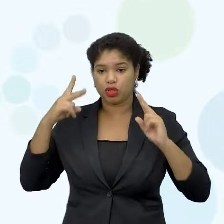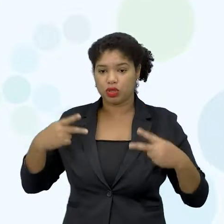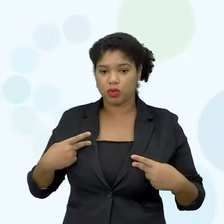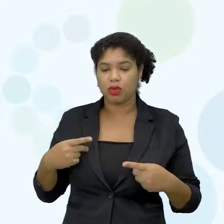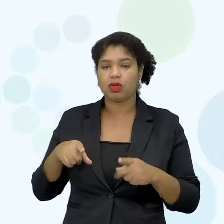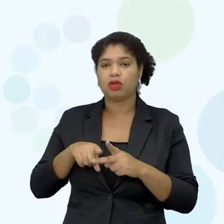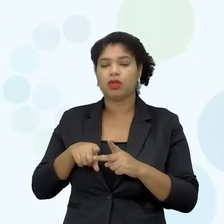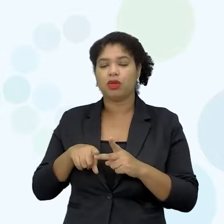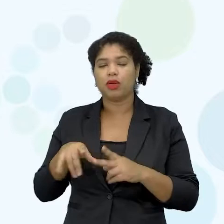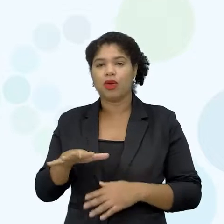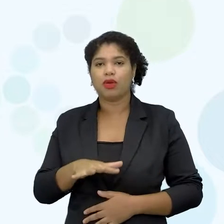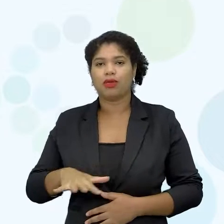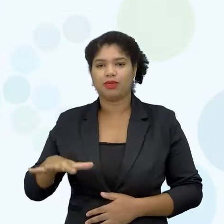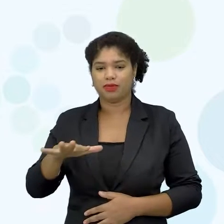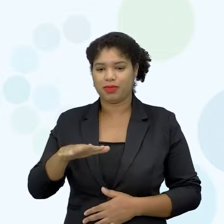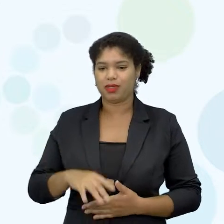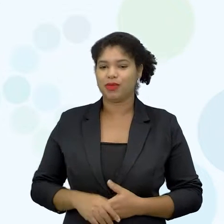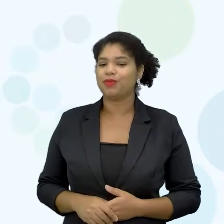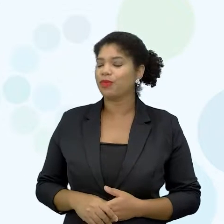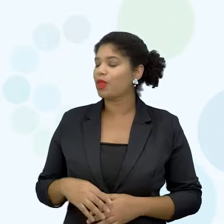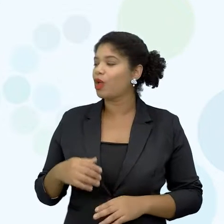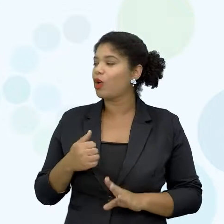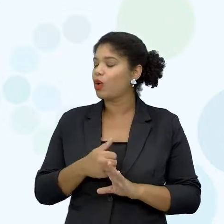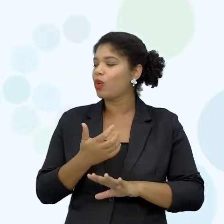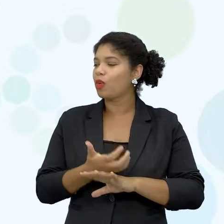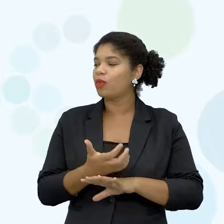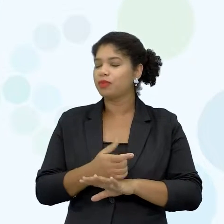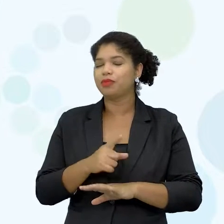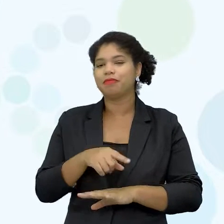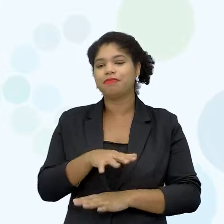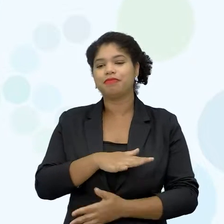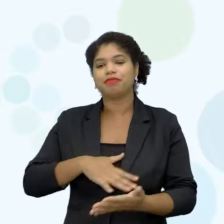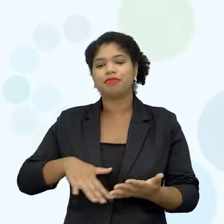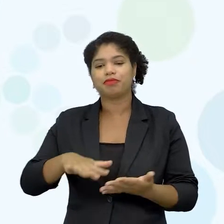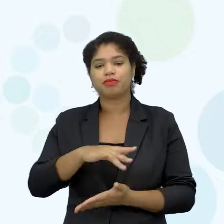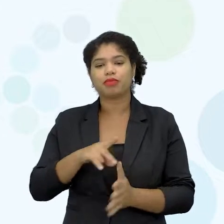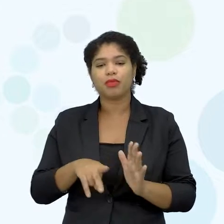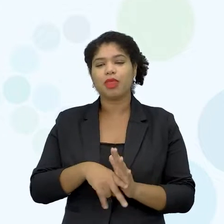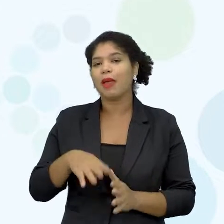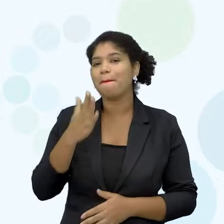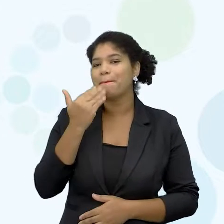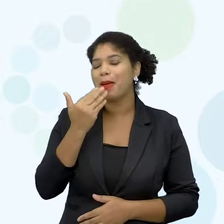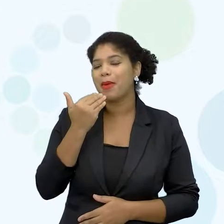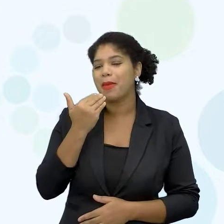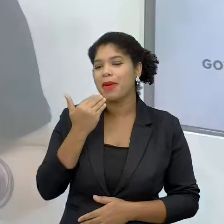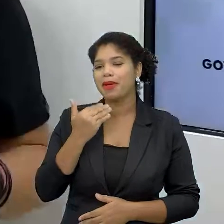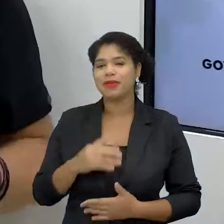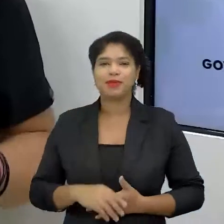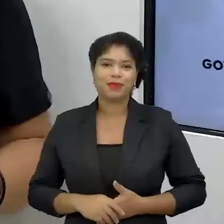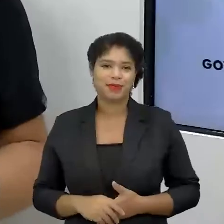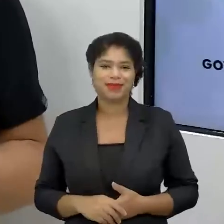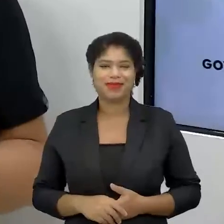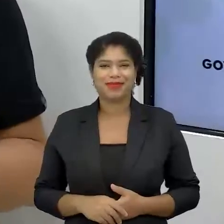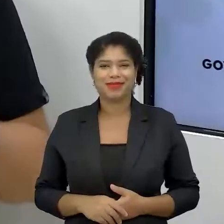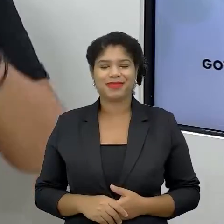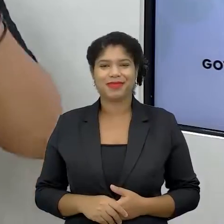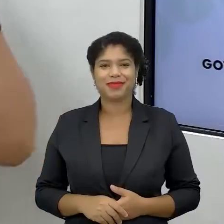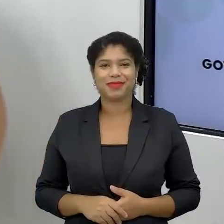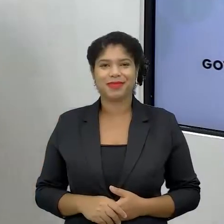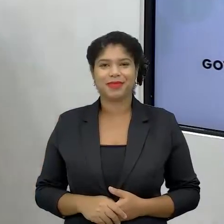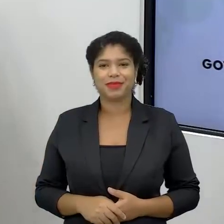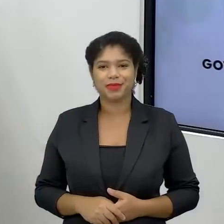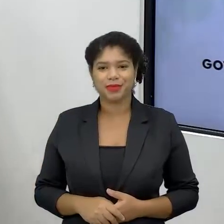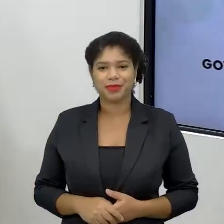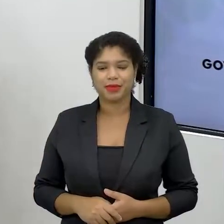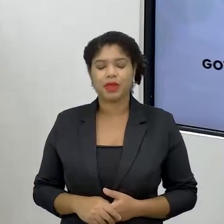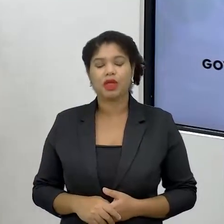ambiente, e o nosso componente curricular, aspectos socioculturais da alimentação, tá? Como